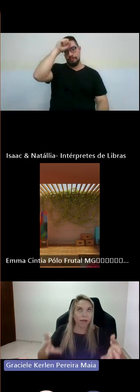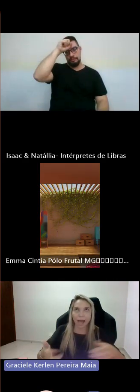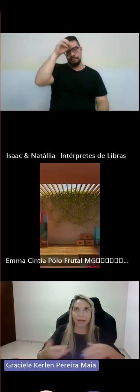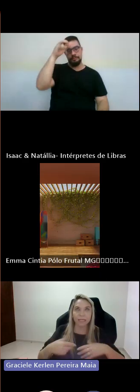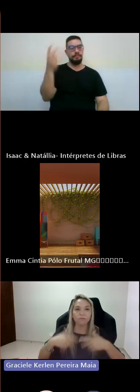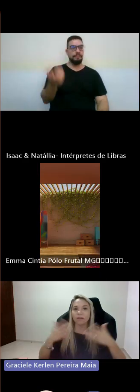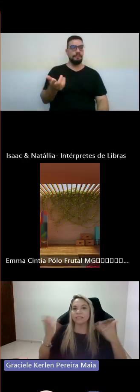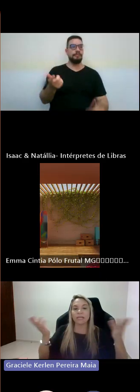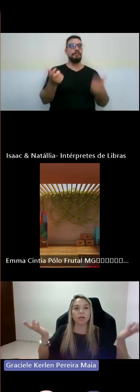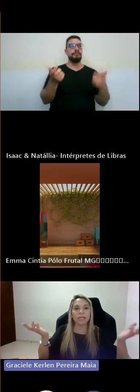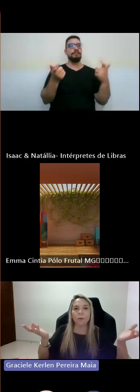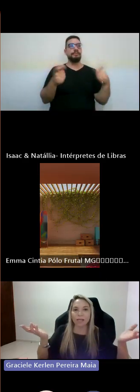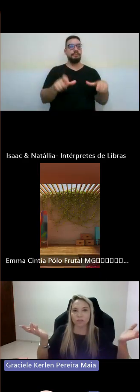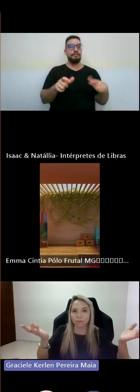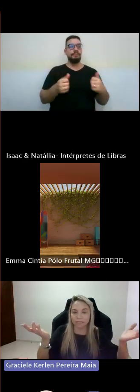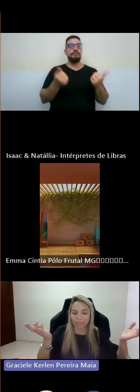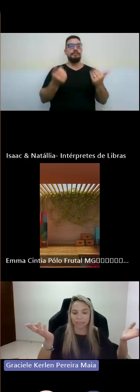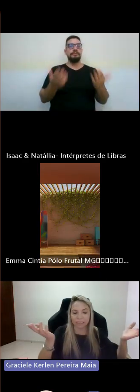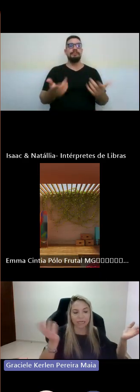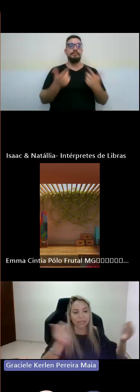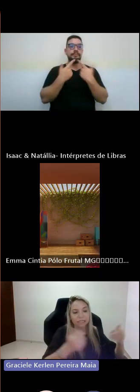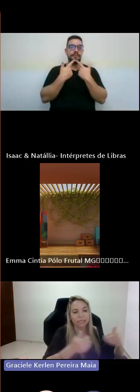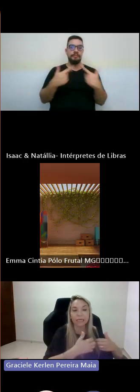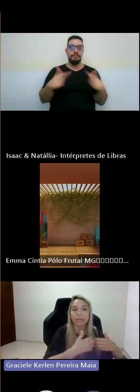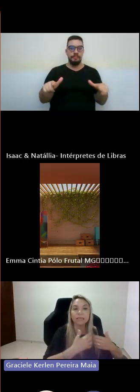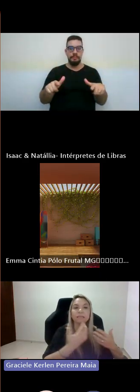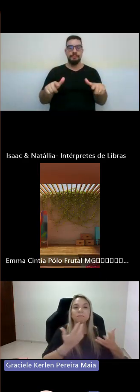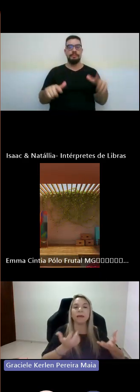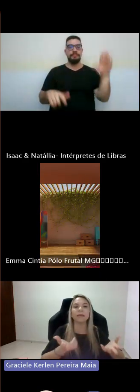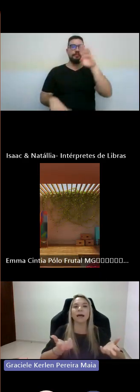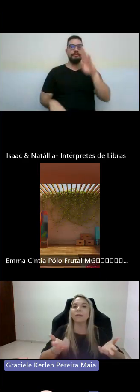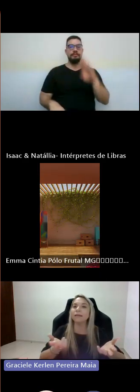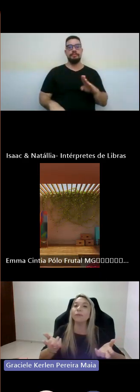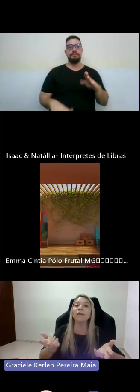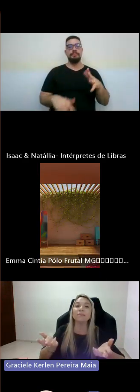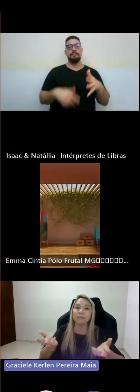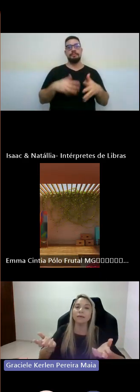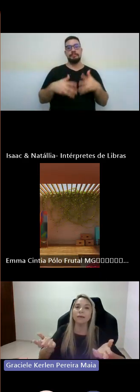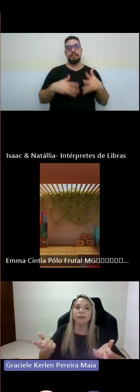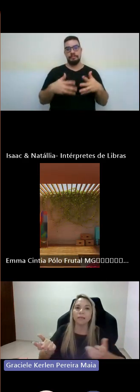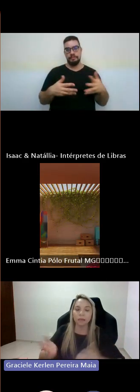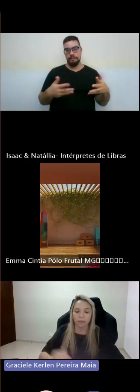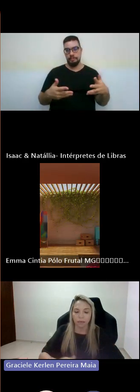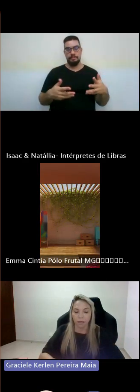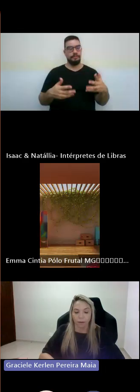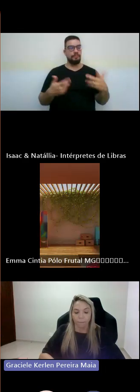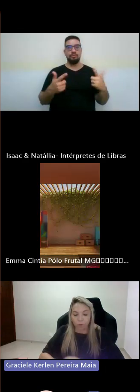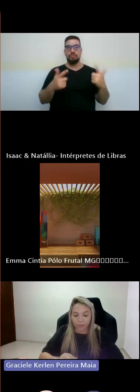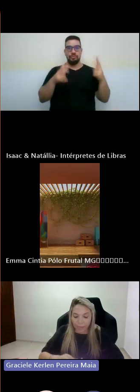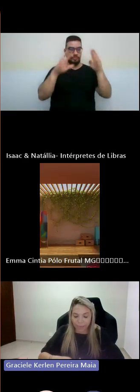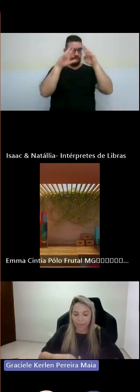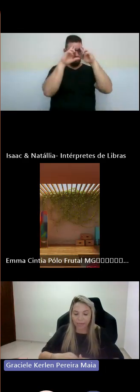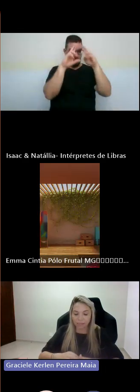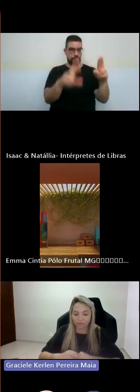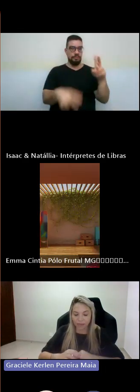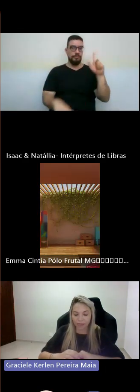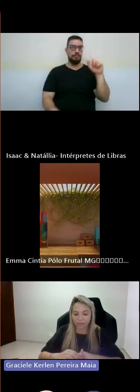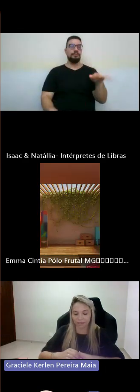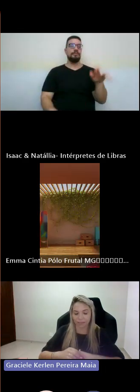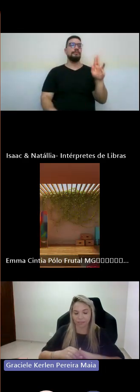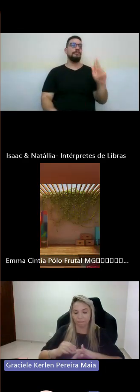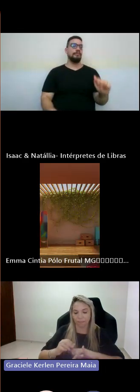num lugar que está oferecendo linguagem brasileira de sinais que nem respeita a língua em si, né? Por que